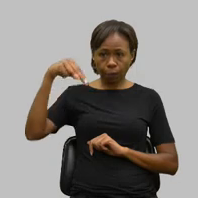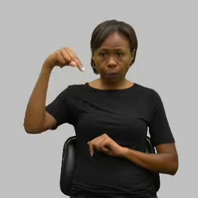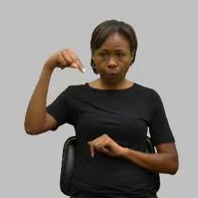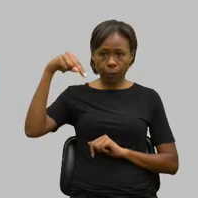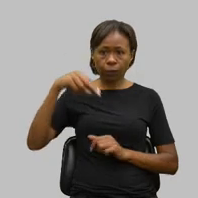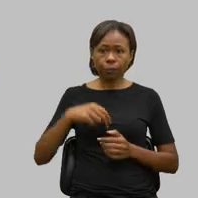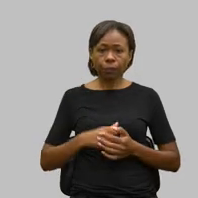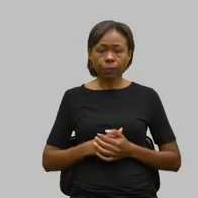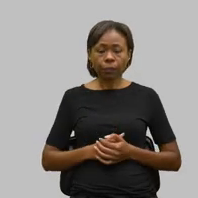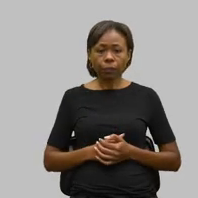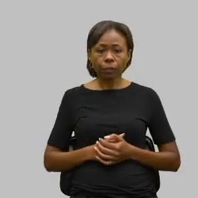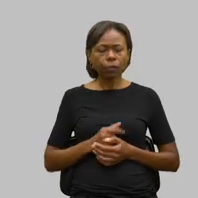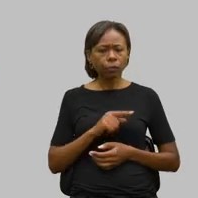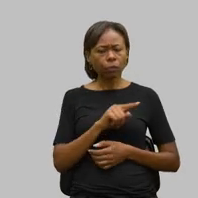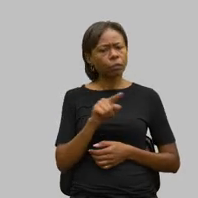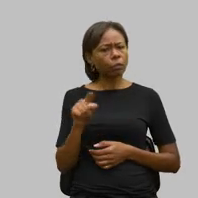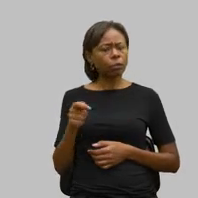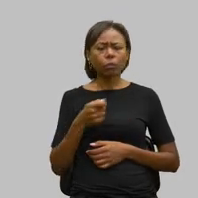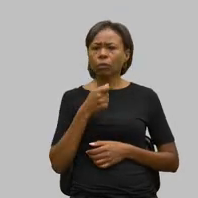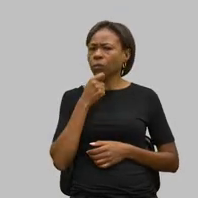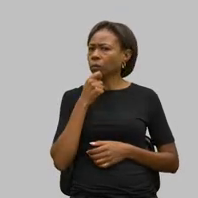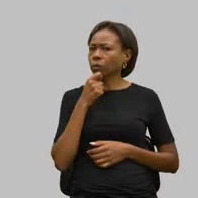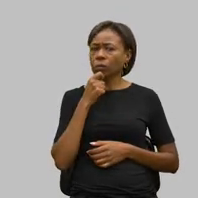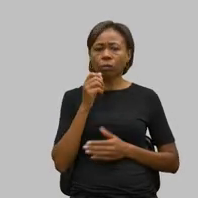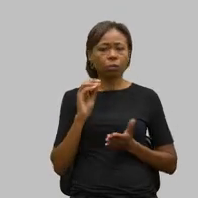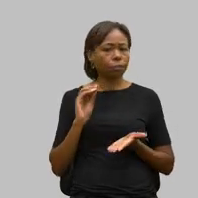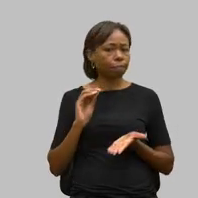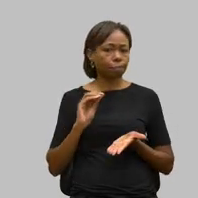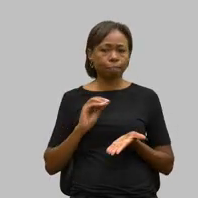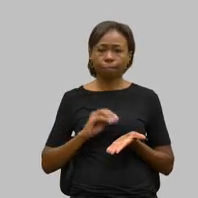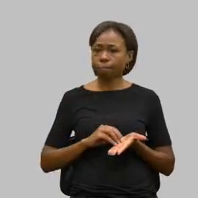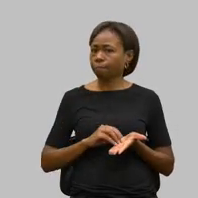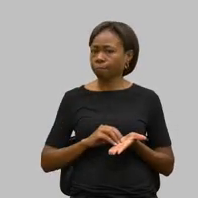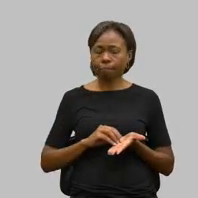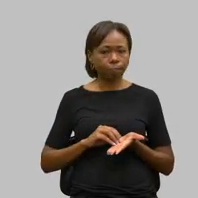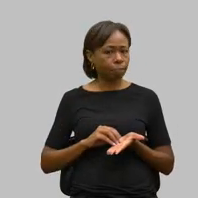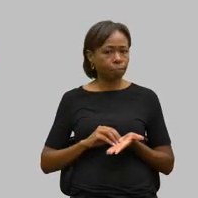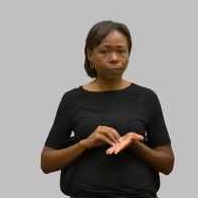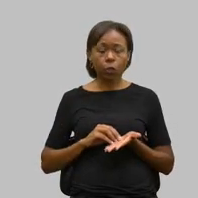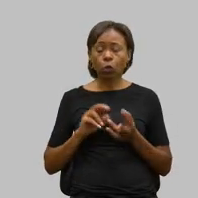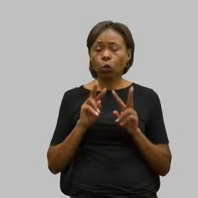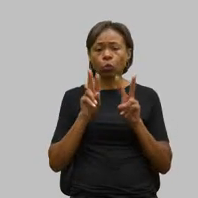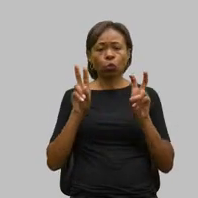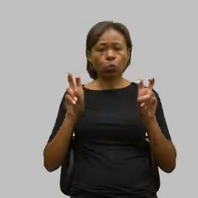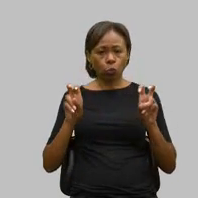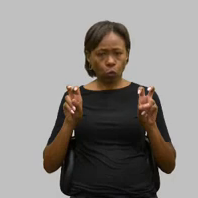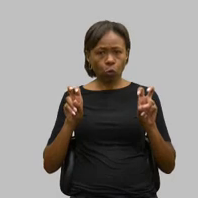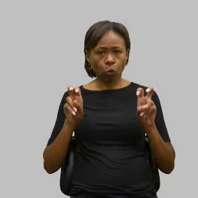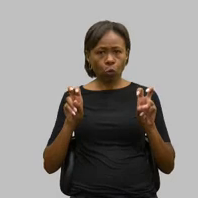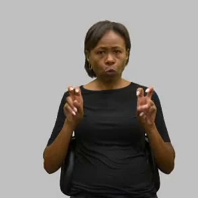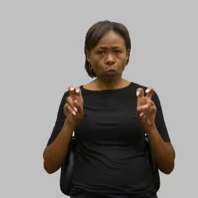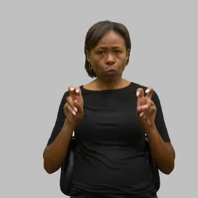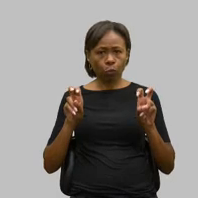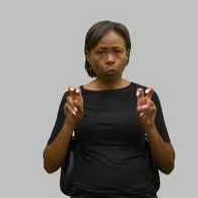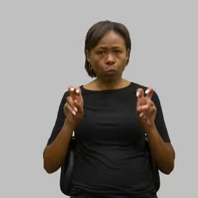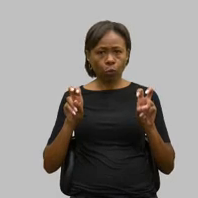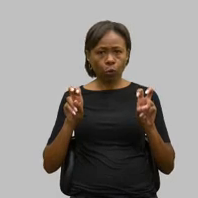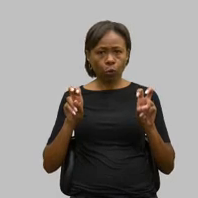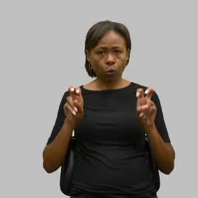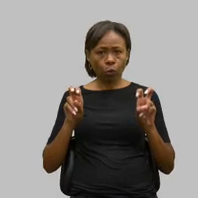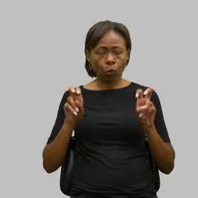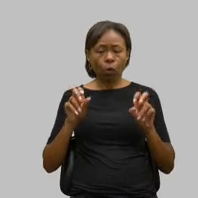vocês ainda não colocaram a questão do novo Unacom de